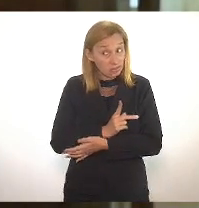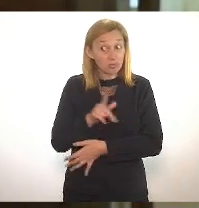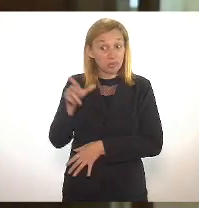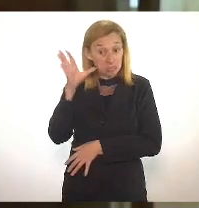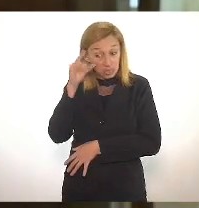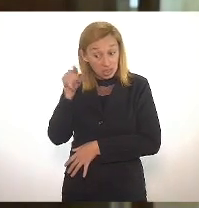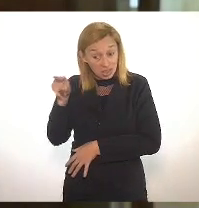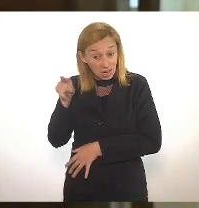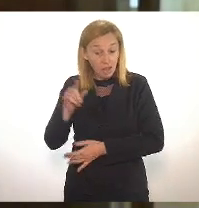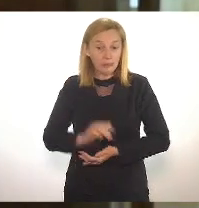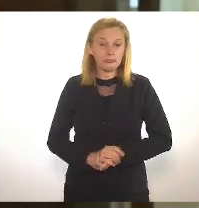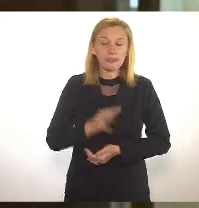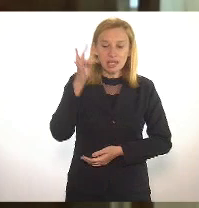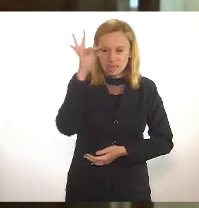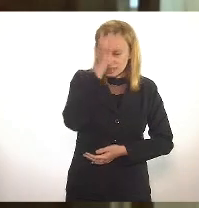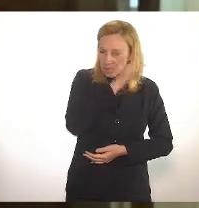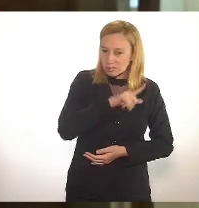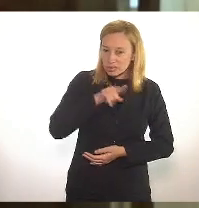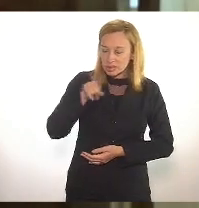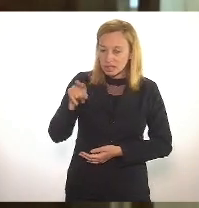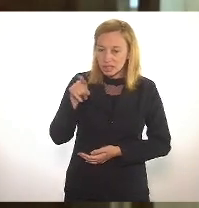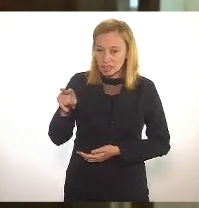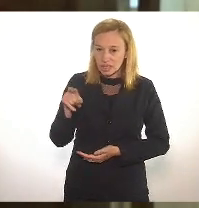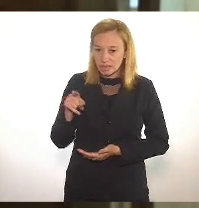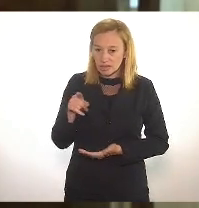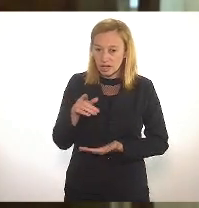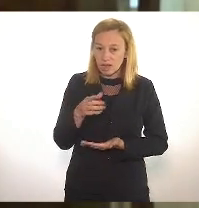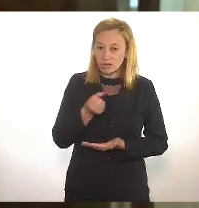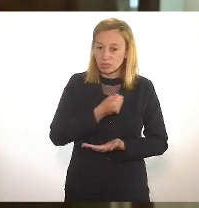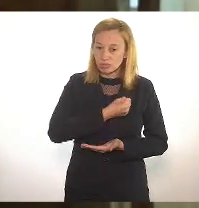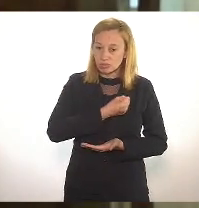interessante. O Trump tem larga margem,